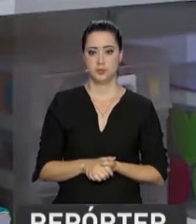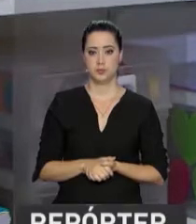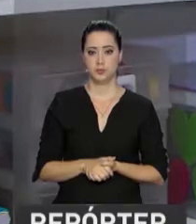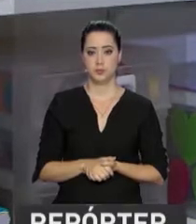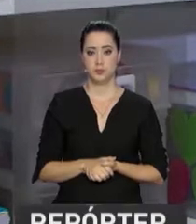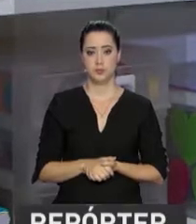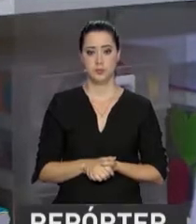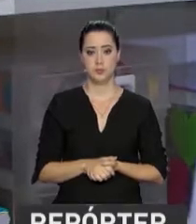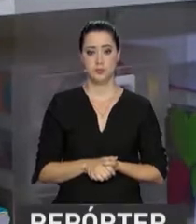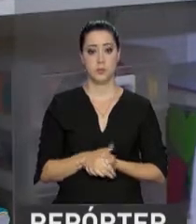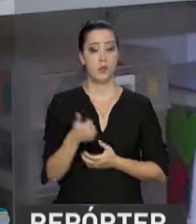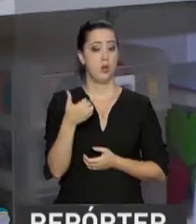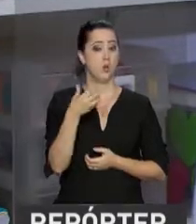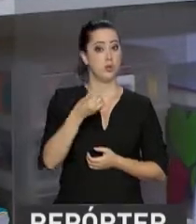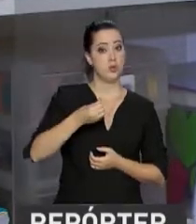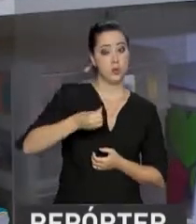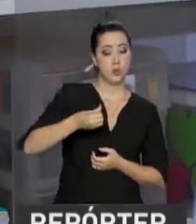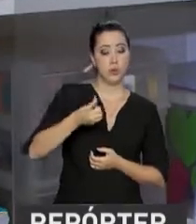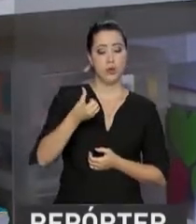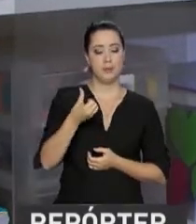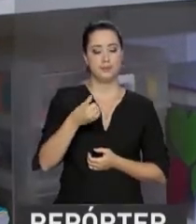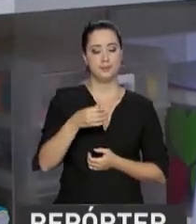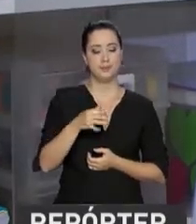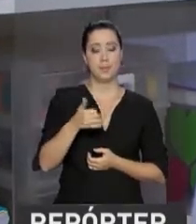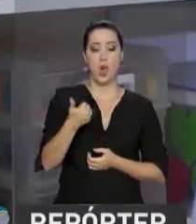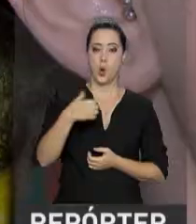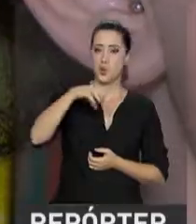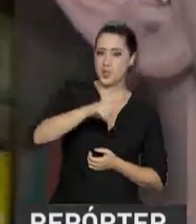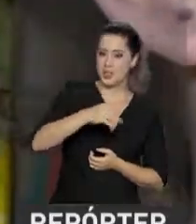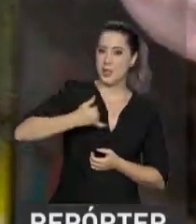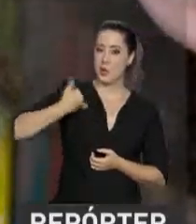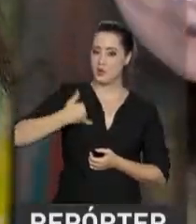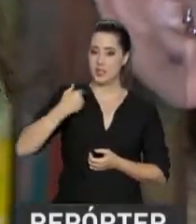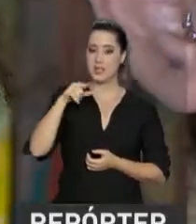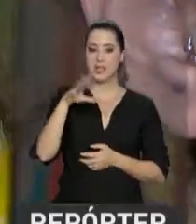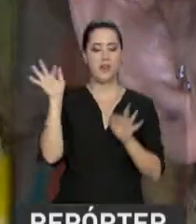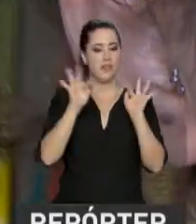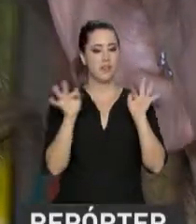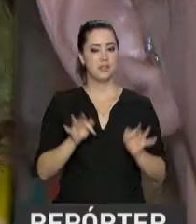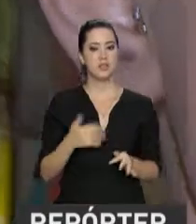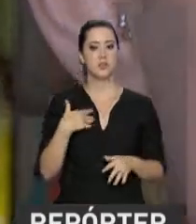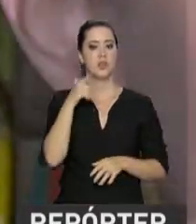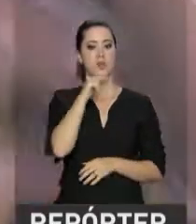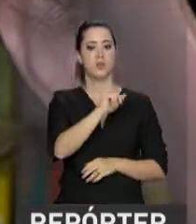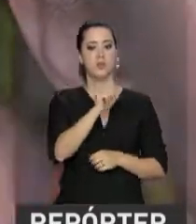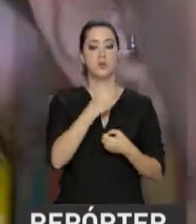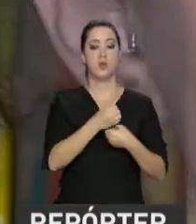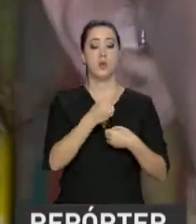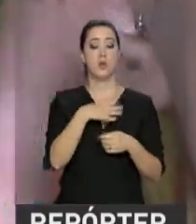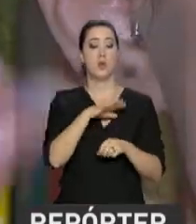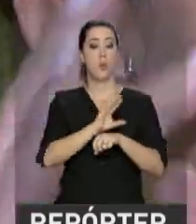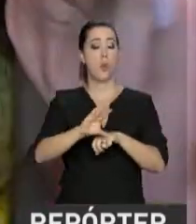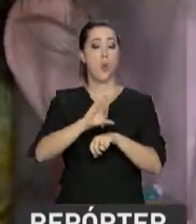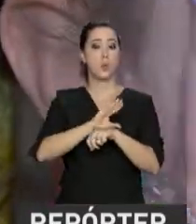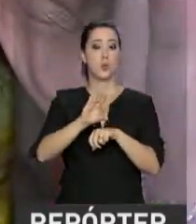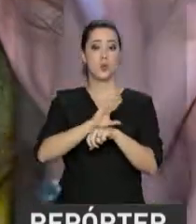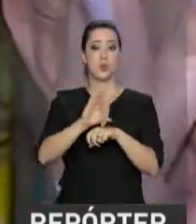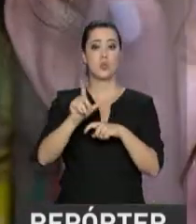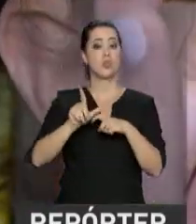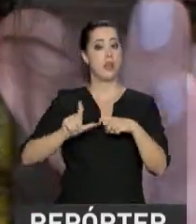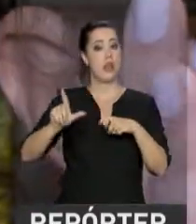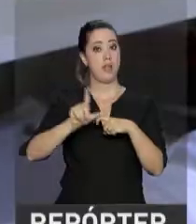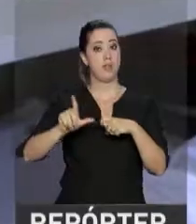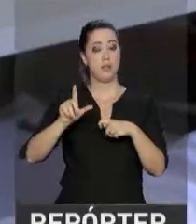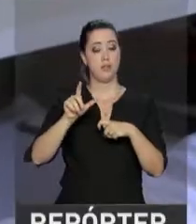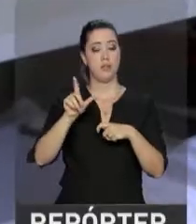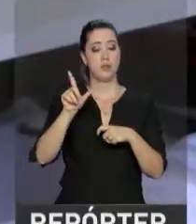aos 19 anos isadora está feliz da vida ela conseguiu a tão sonhada vaga no curso de letras na universidade de